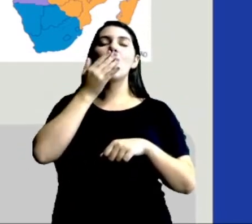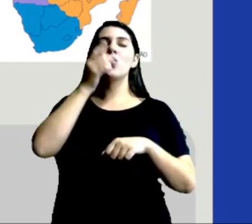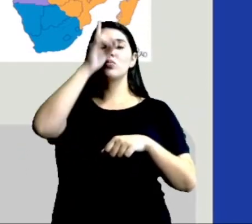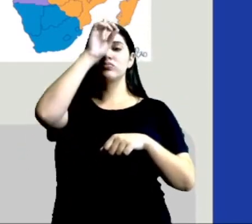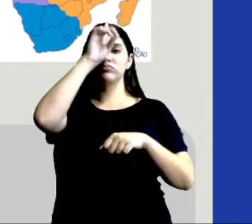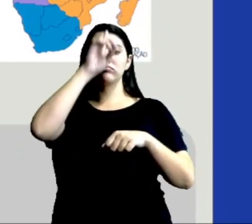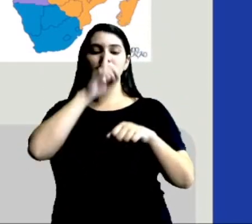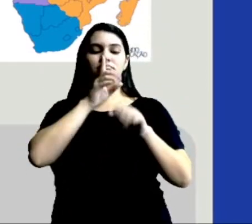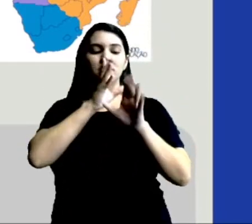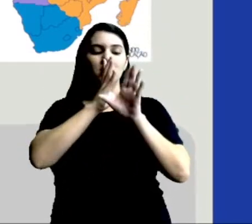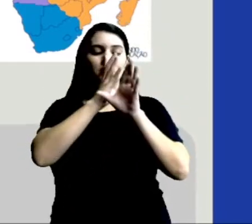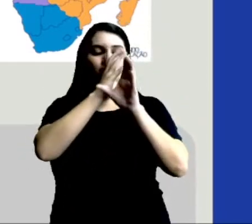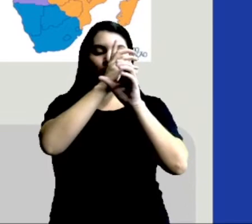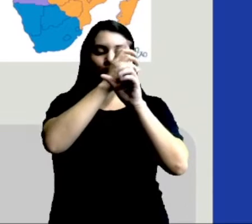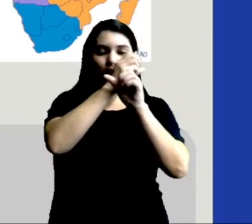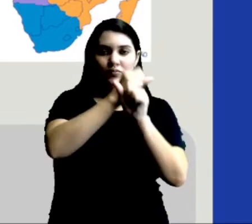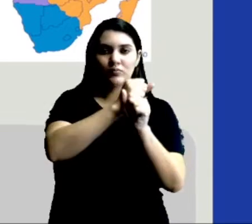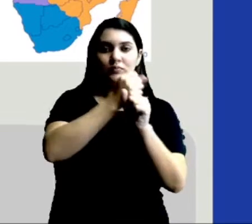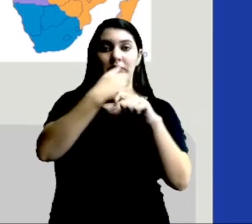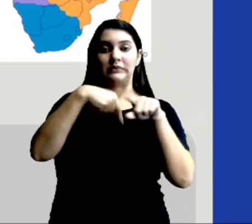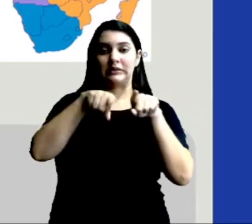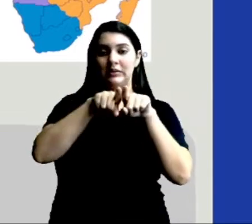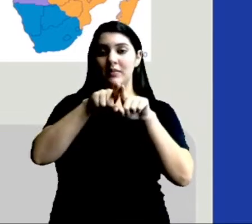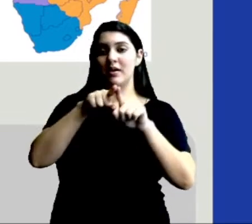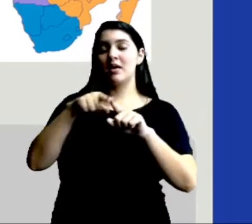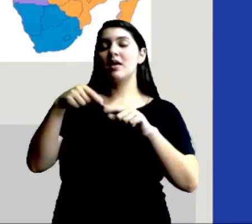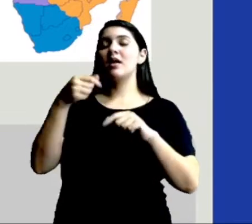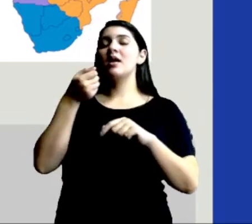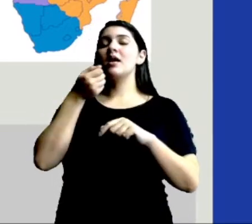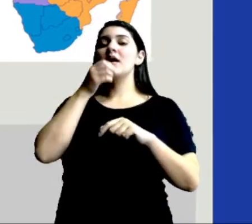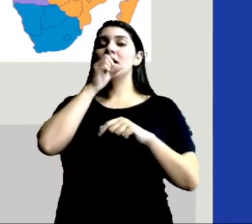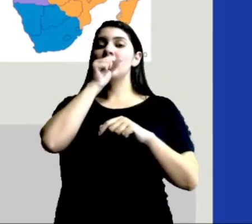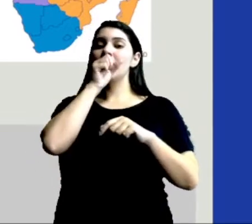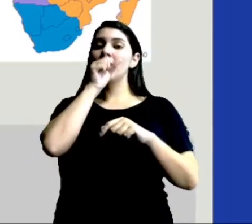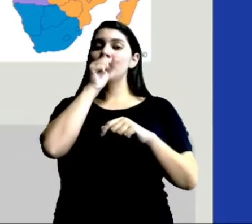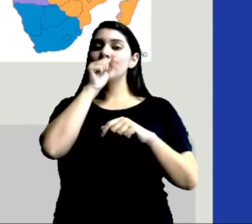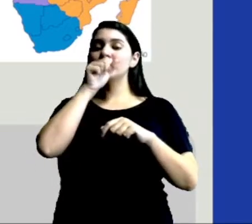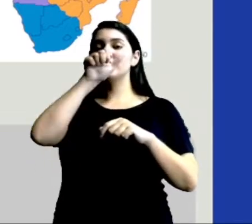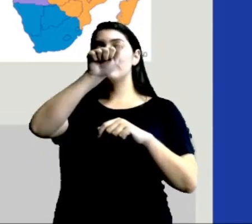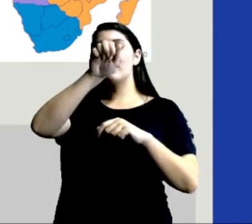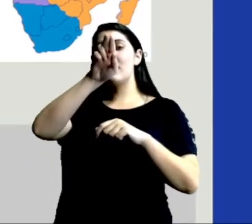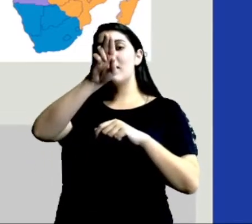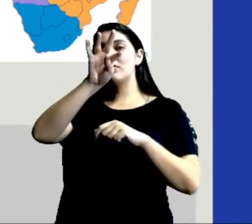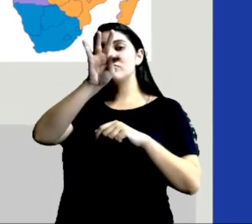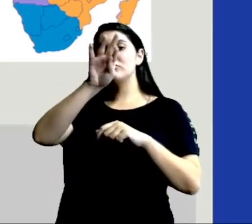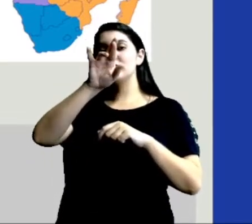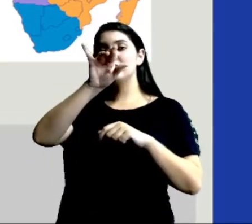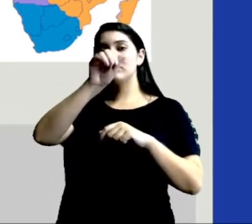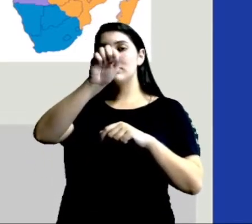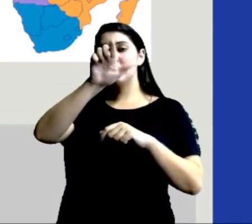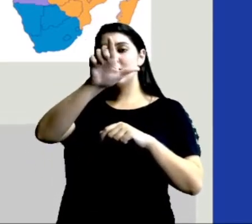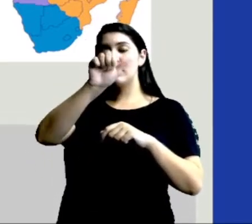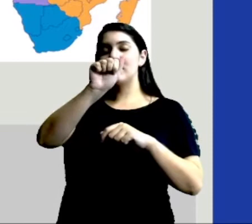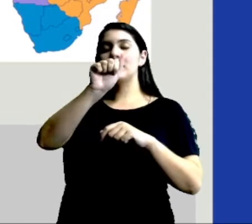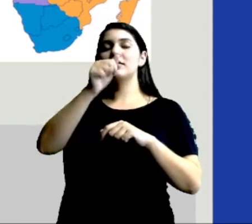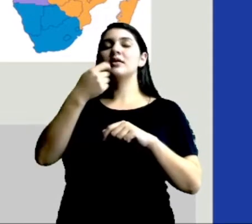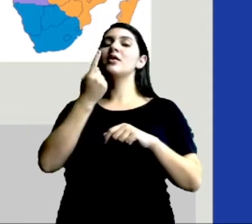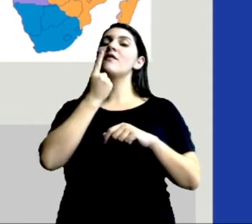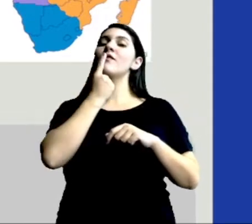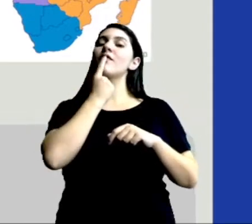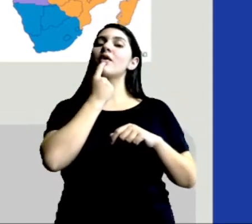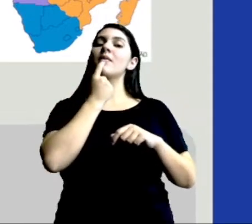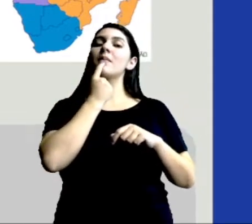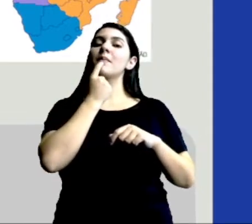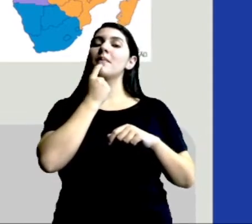né? Mais escuro do que a América do Sul. Temos a laranja, que é a parte da Austrália, e esse destaque de vermelho seria